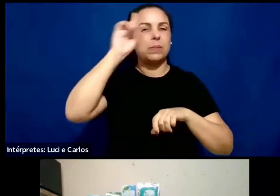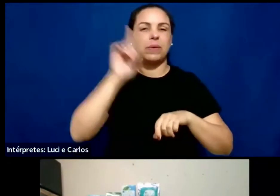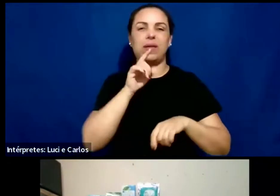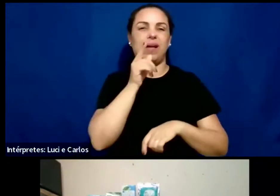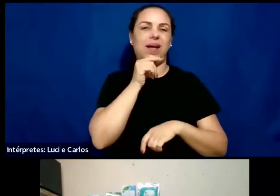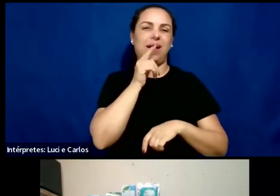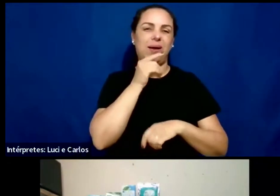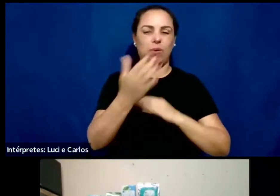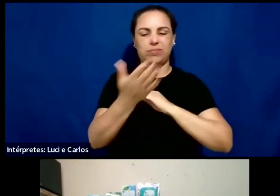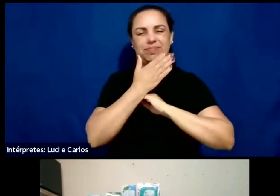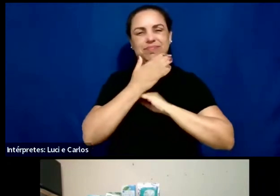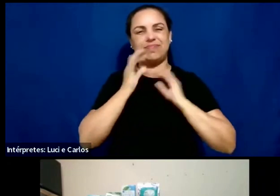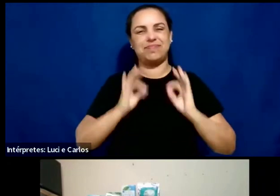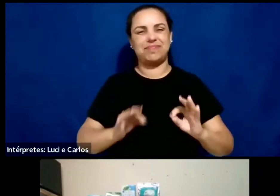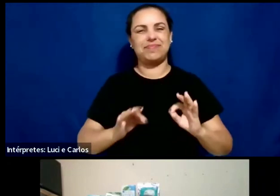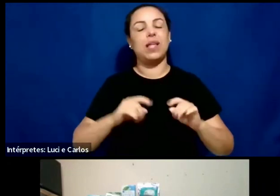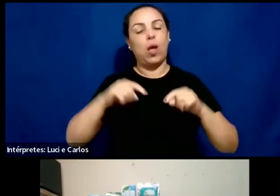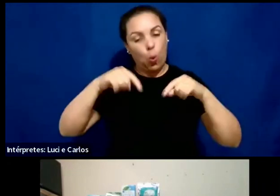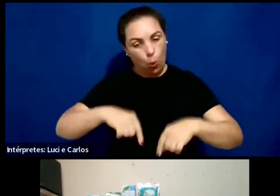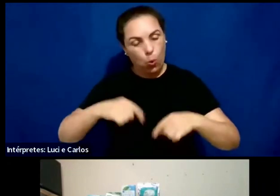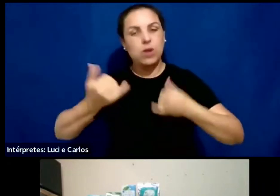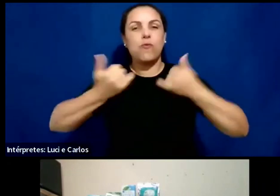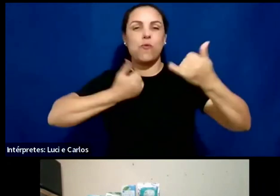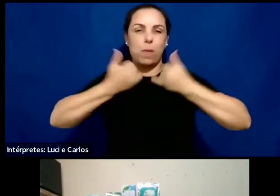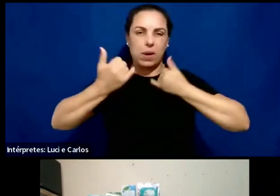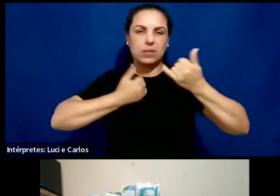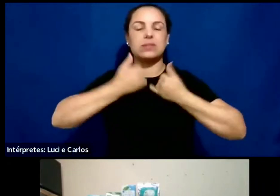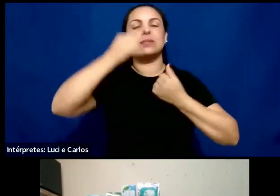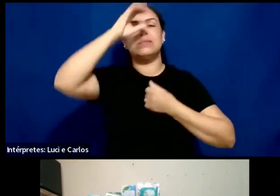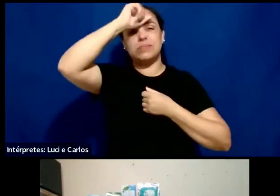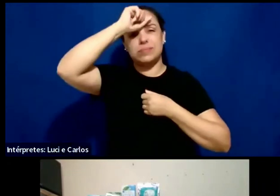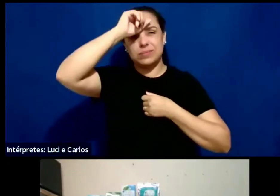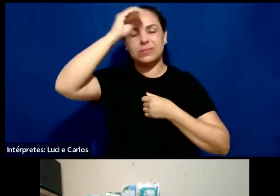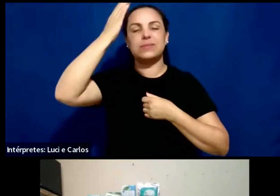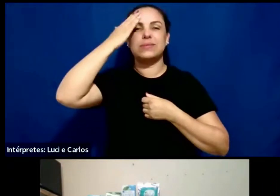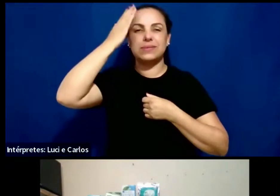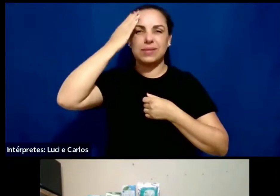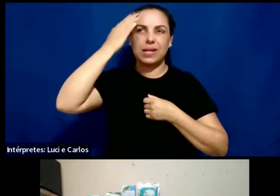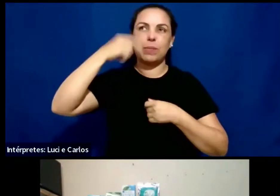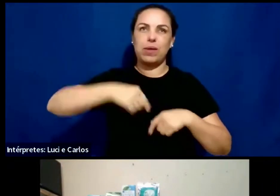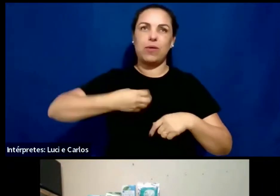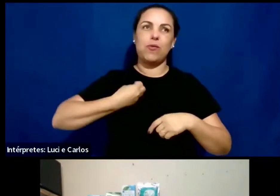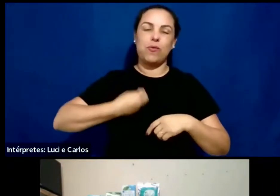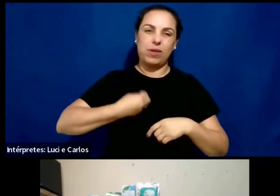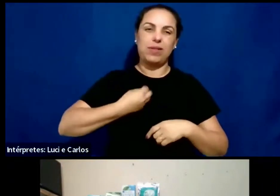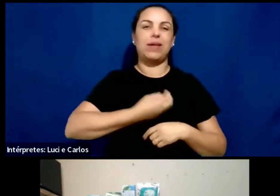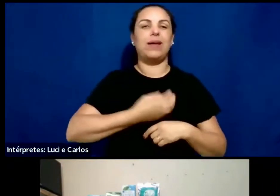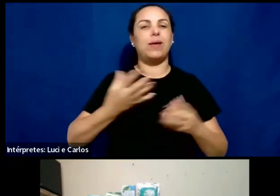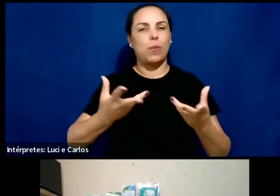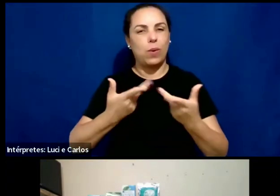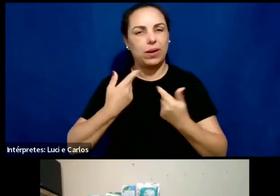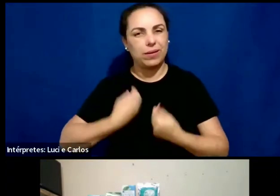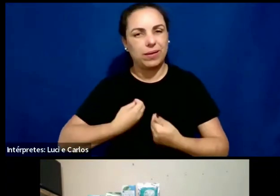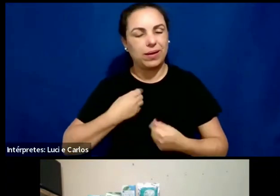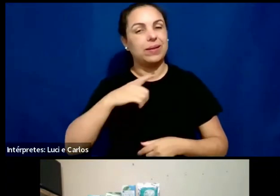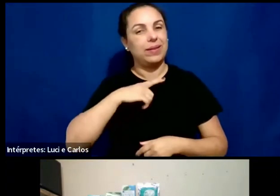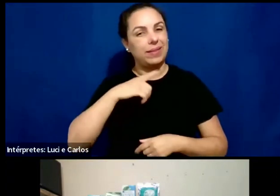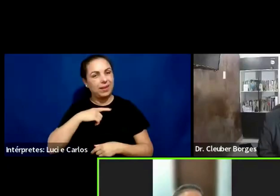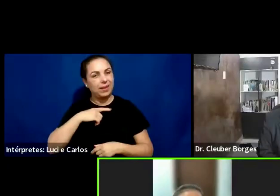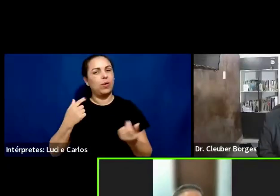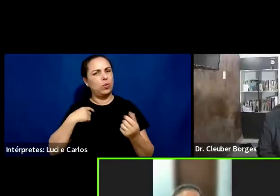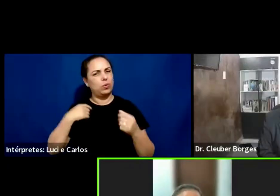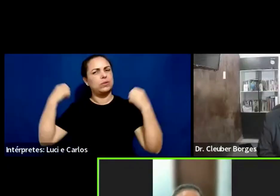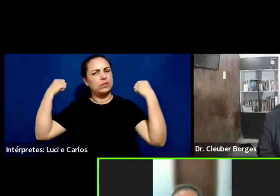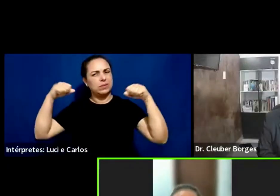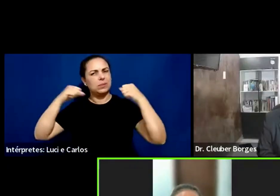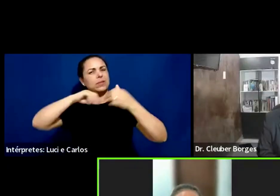saúde. Hoje eu sou uma pessoa saudável, hoje eu tenho qualidade de vida, hoje eu brinco com os meus filhos, hoje eu faço Muay Thai, eu luto,